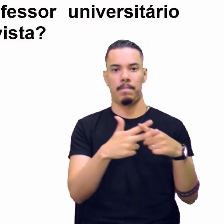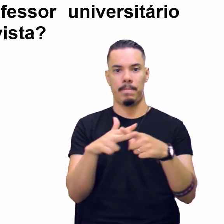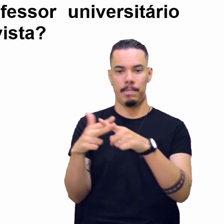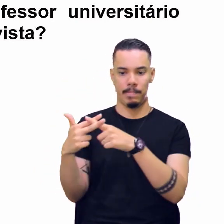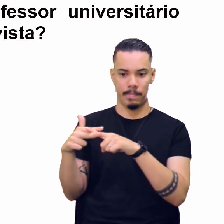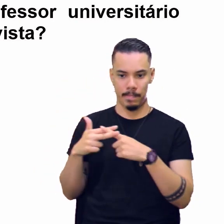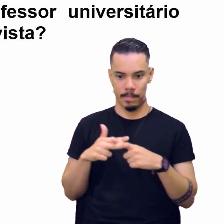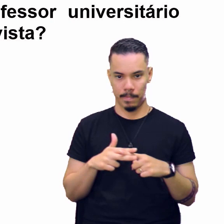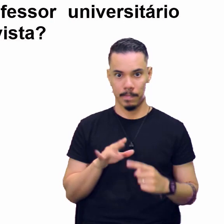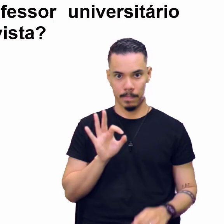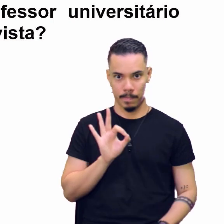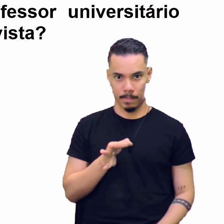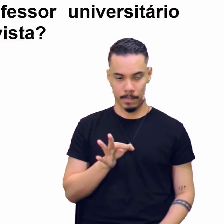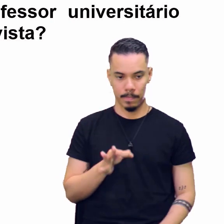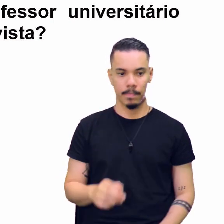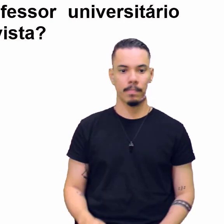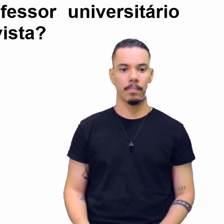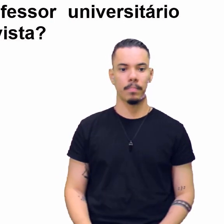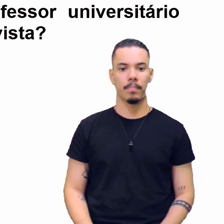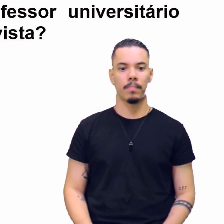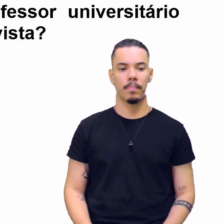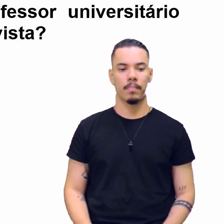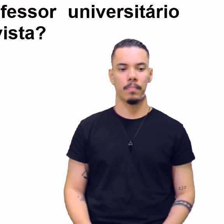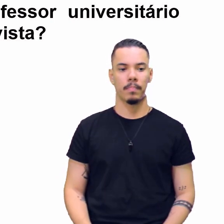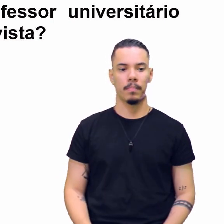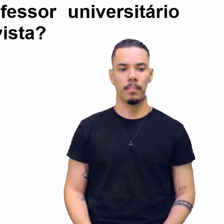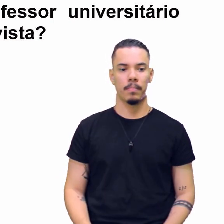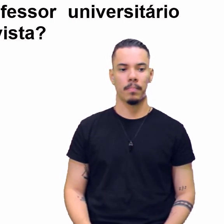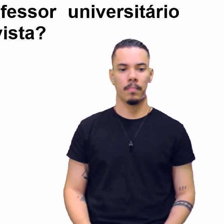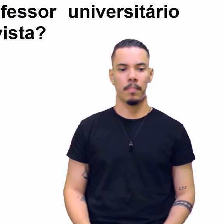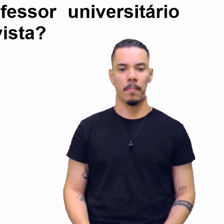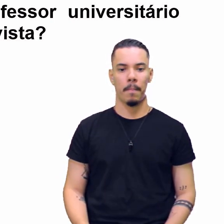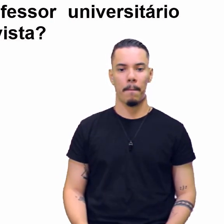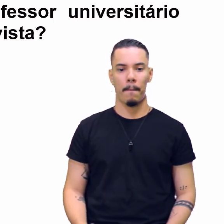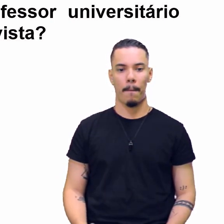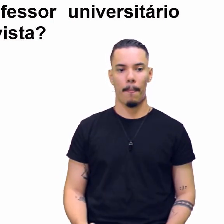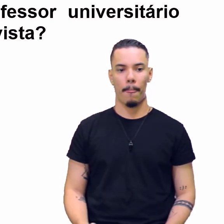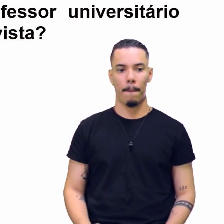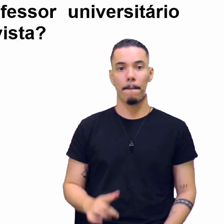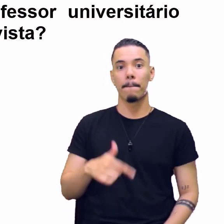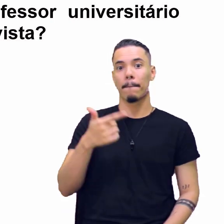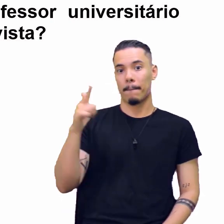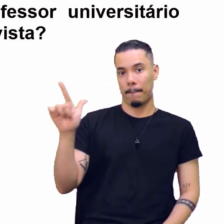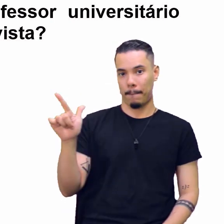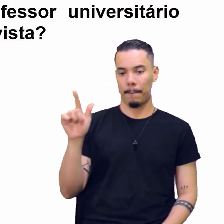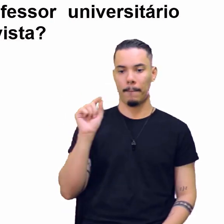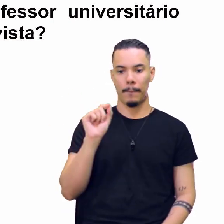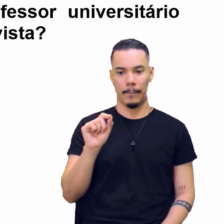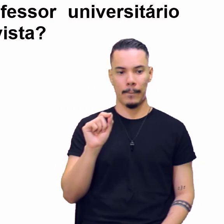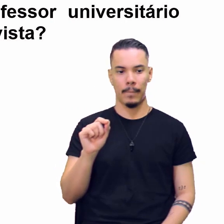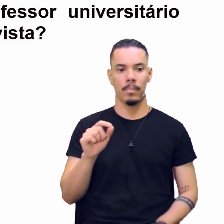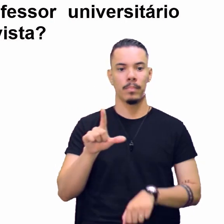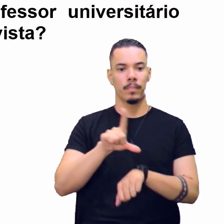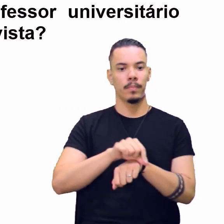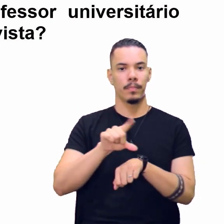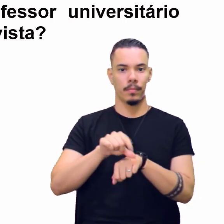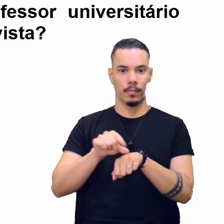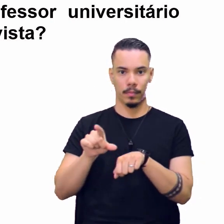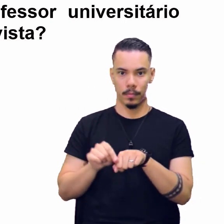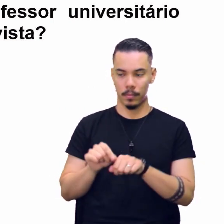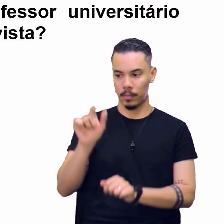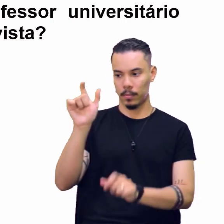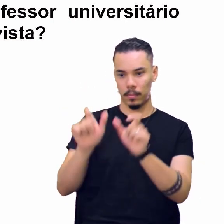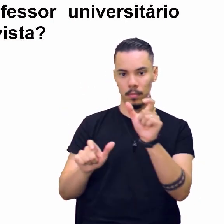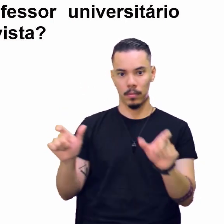tá certo? Então, vamos ver o outro questionamento é o seguinte: que argumentos o